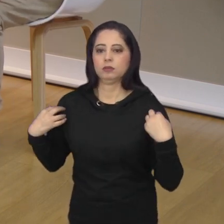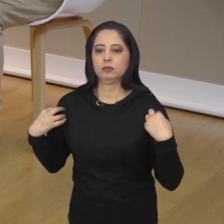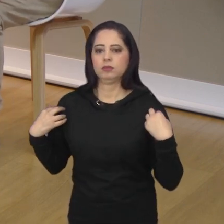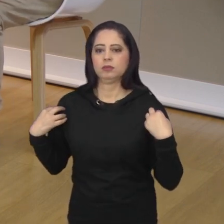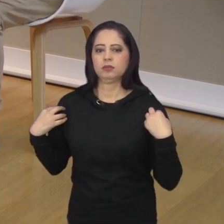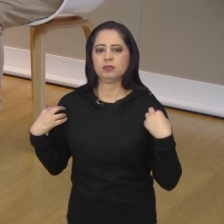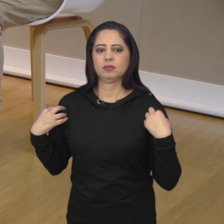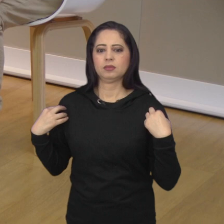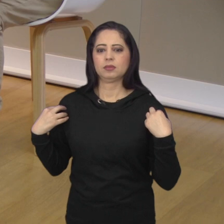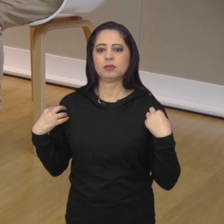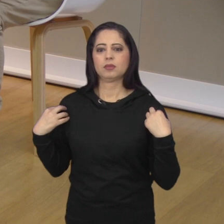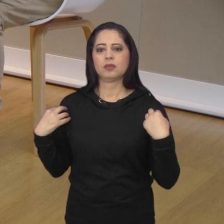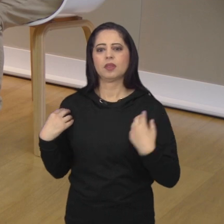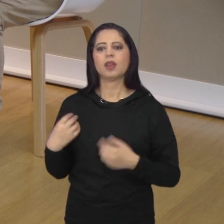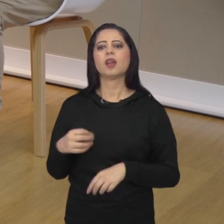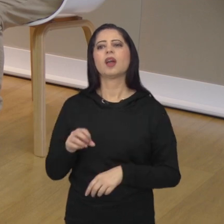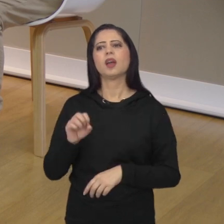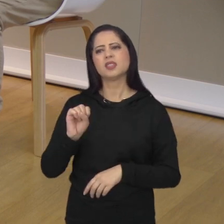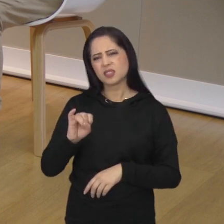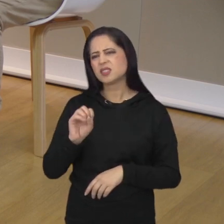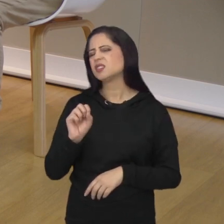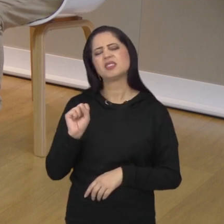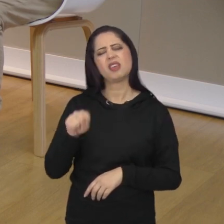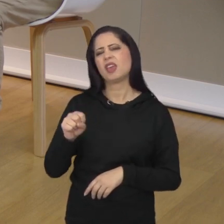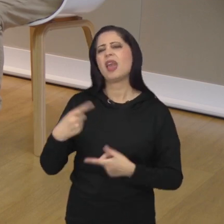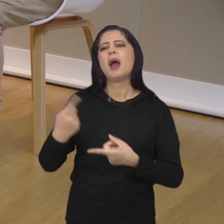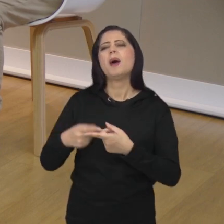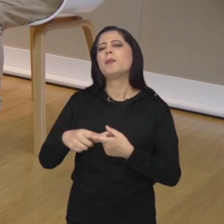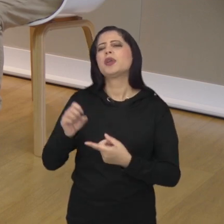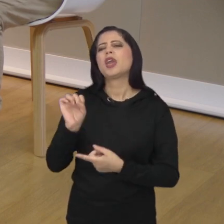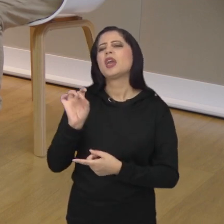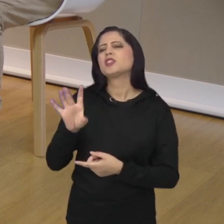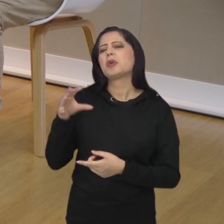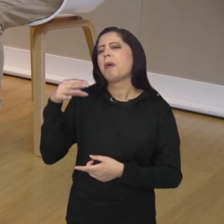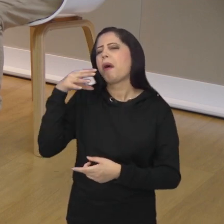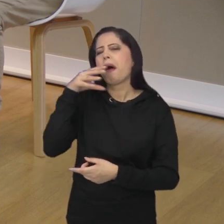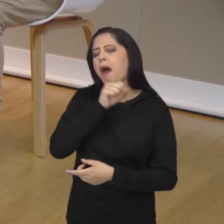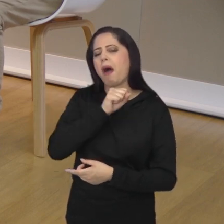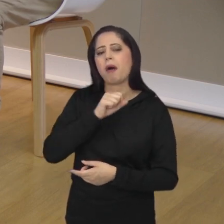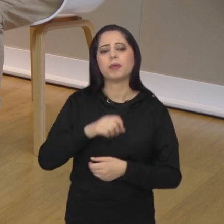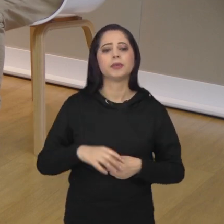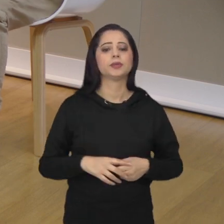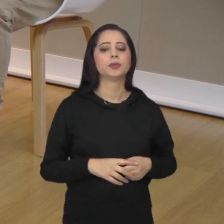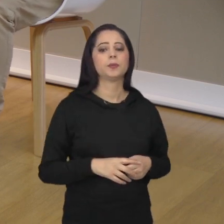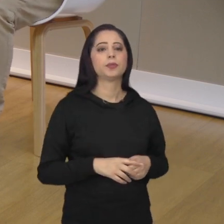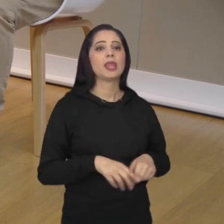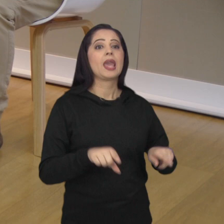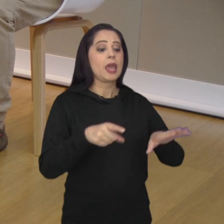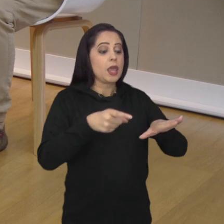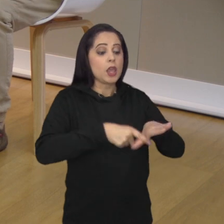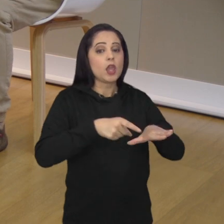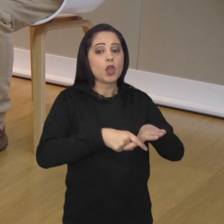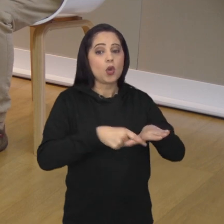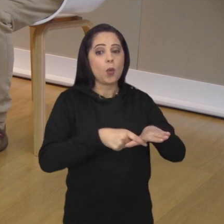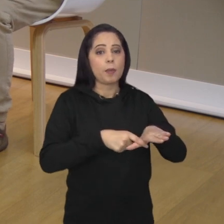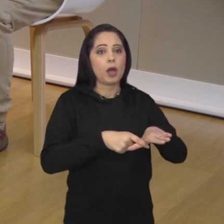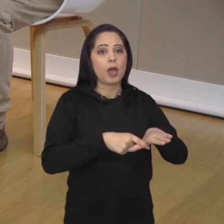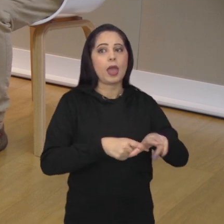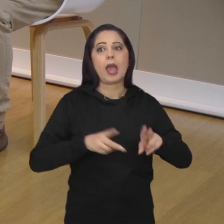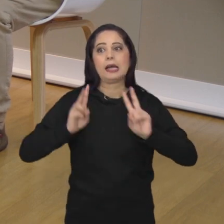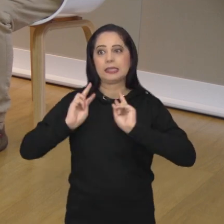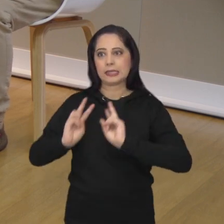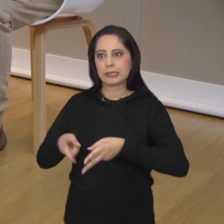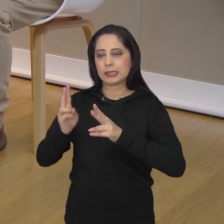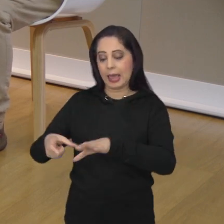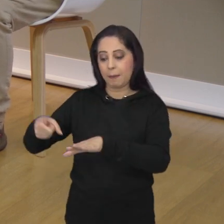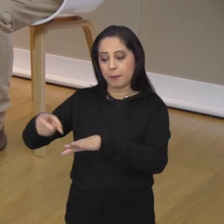Os minutos, pés no então chão, é aguente, você vai importante. aguentar, né? Fica só alguns minutos e vai acabar. E a questão dos pés? Os pés bem colocados no